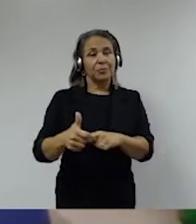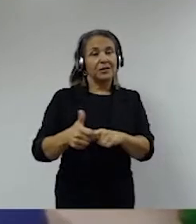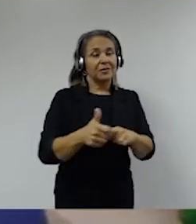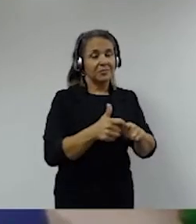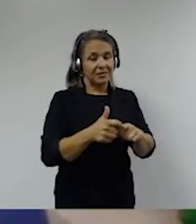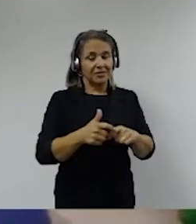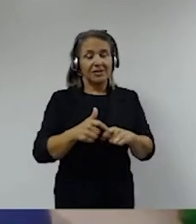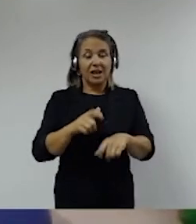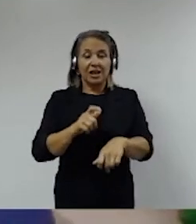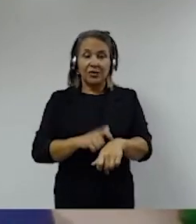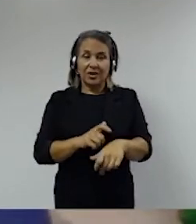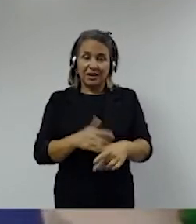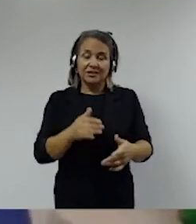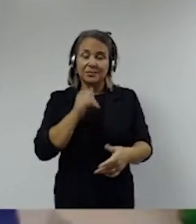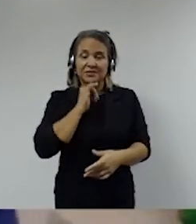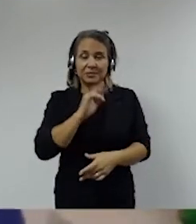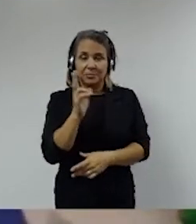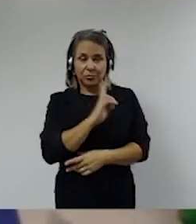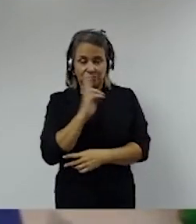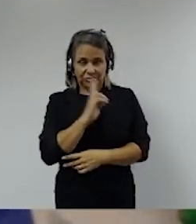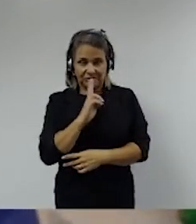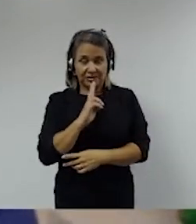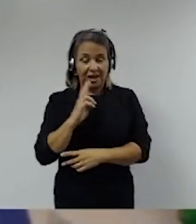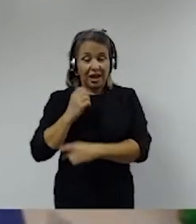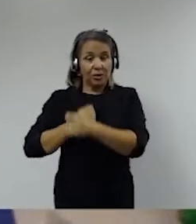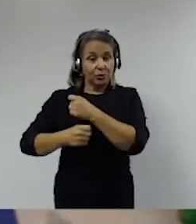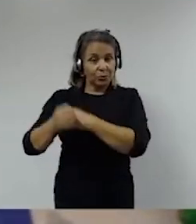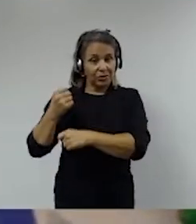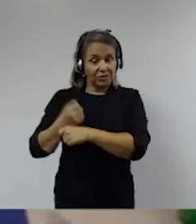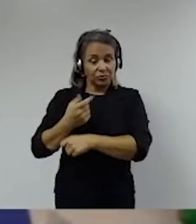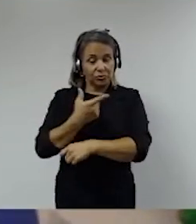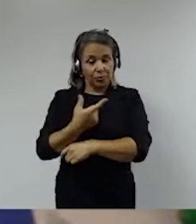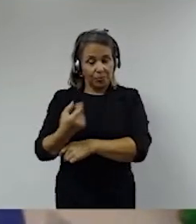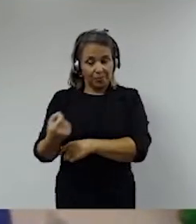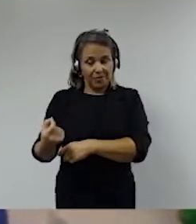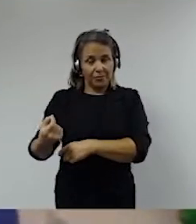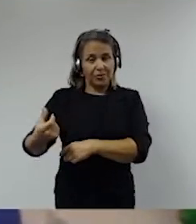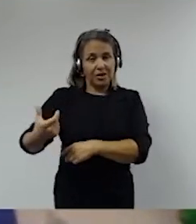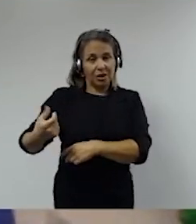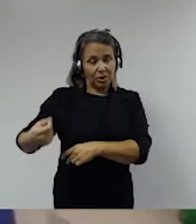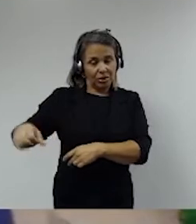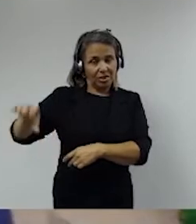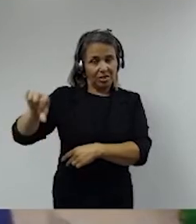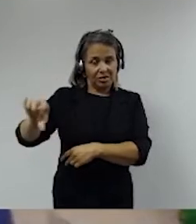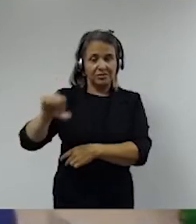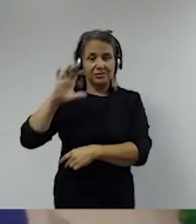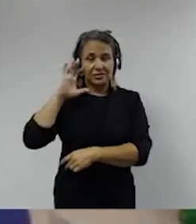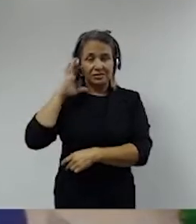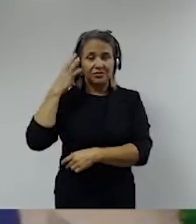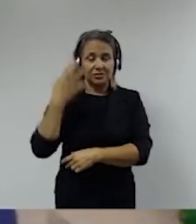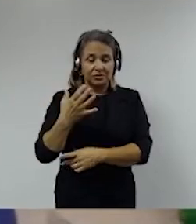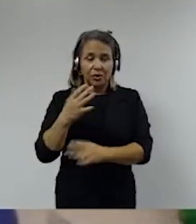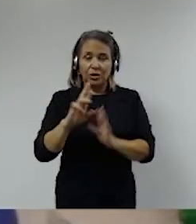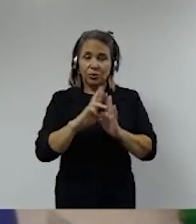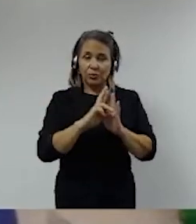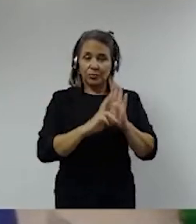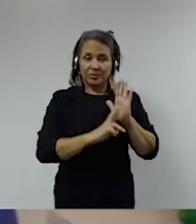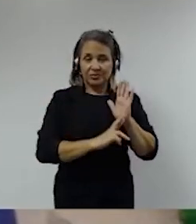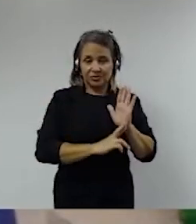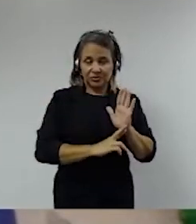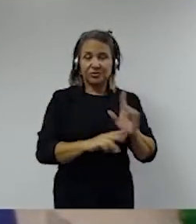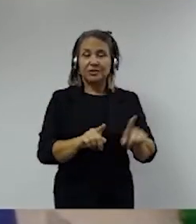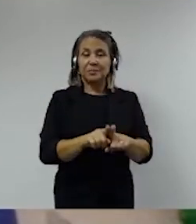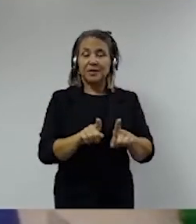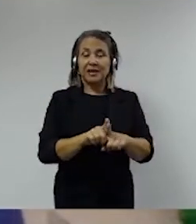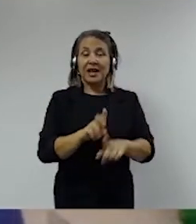de emergência. Já em 2009, o Conselho Federal de Medicina definiu e normatizou a